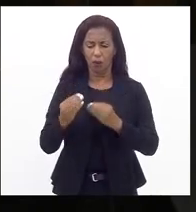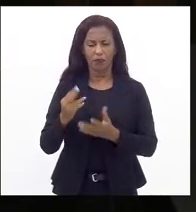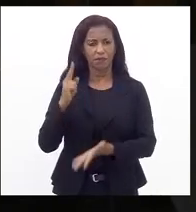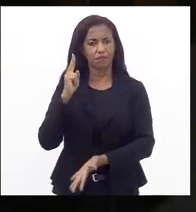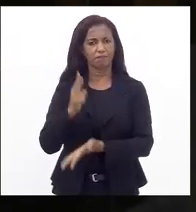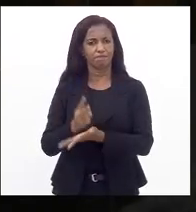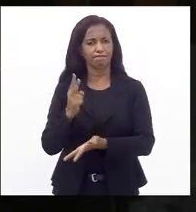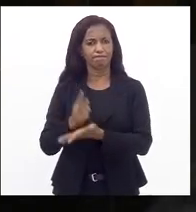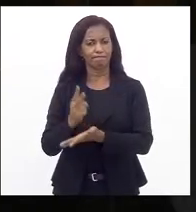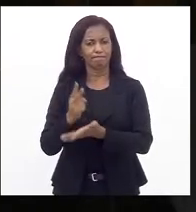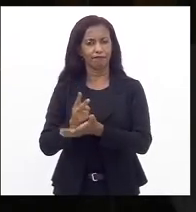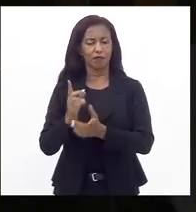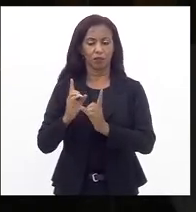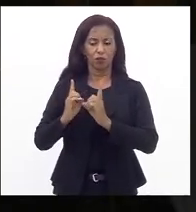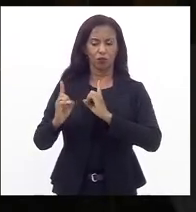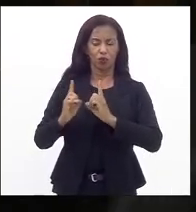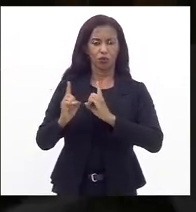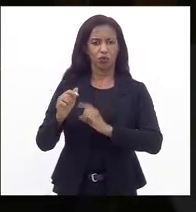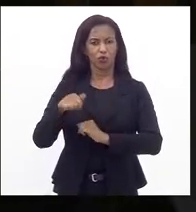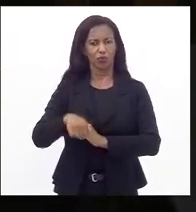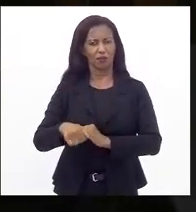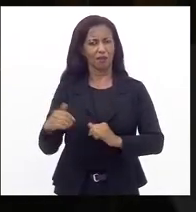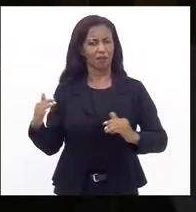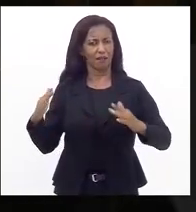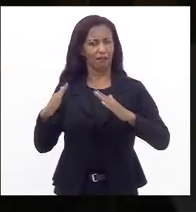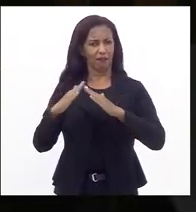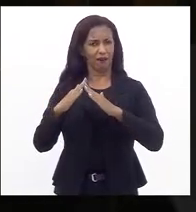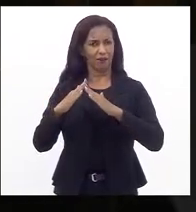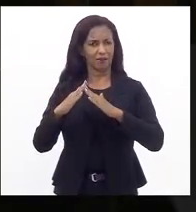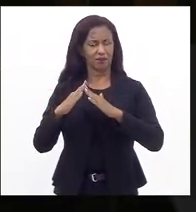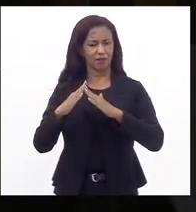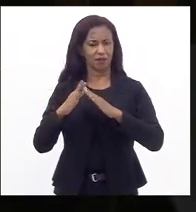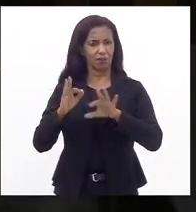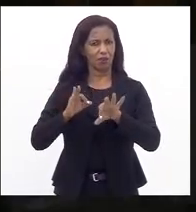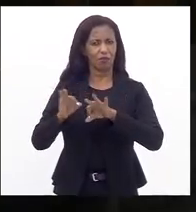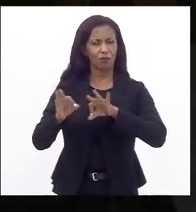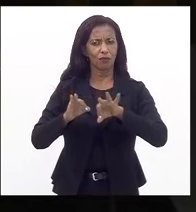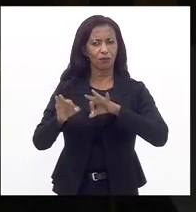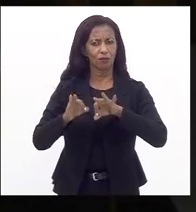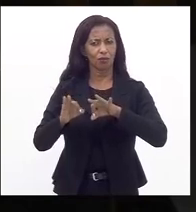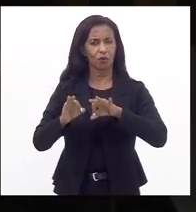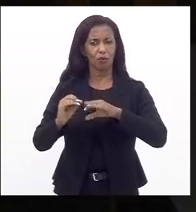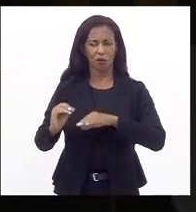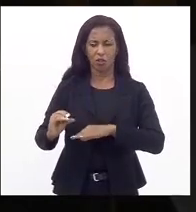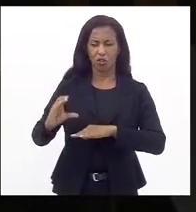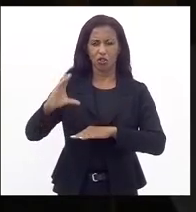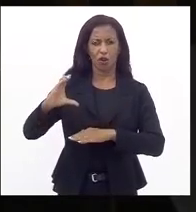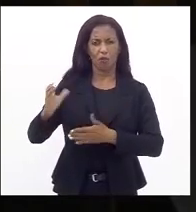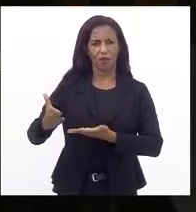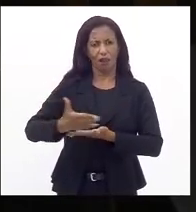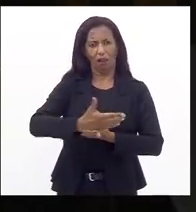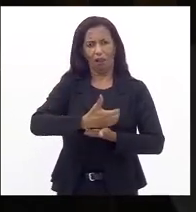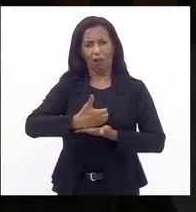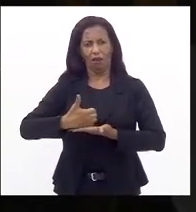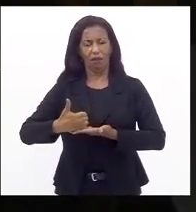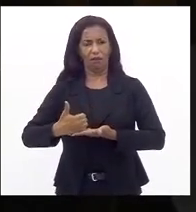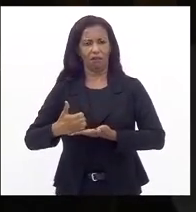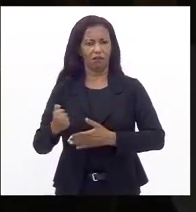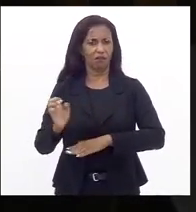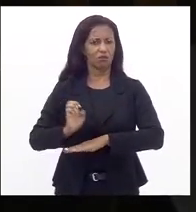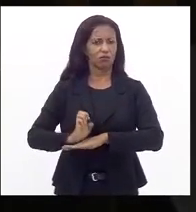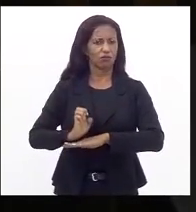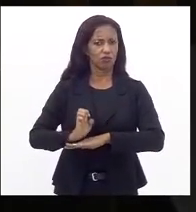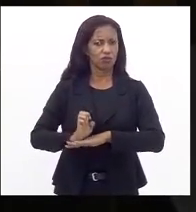vez que foi discutido nessa casa uma forma de aumentar arrecadação do Estado do Rio de